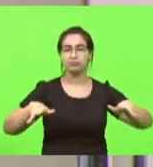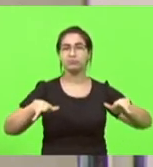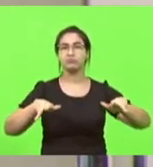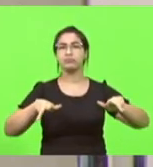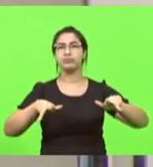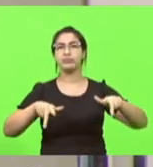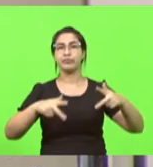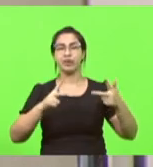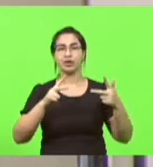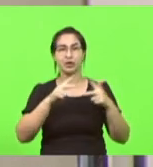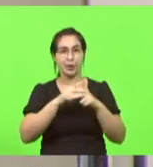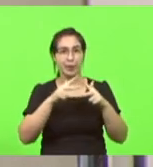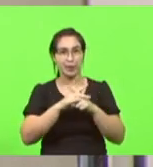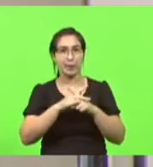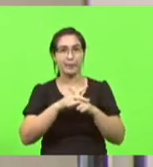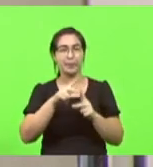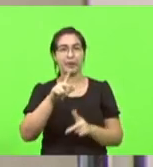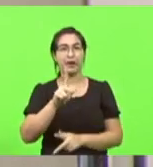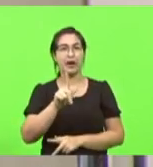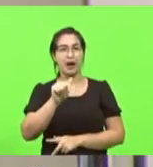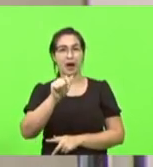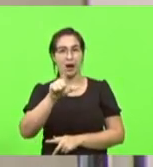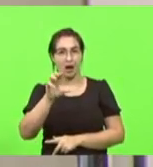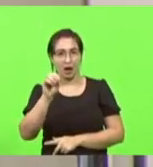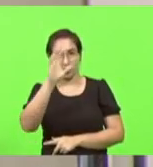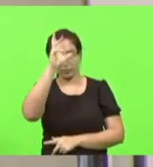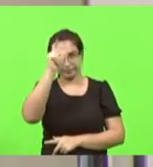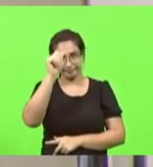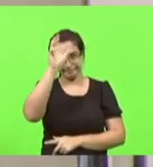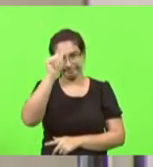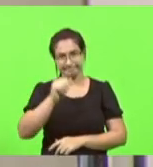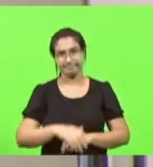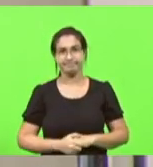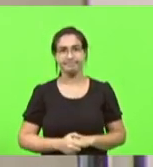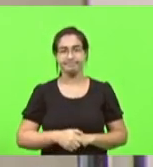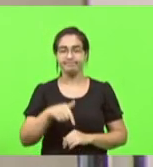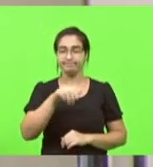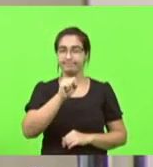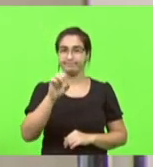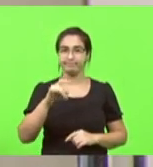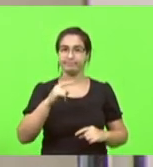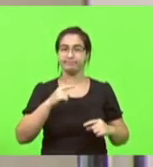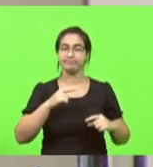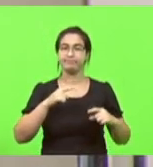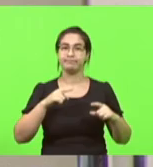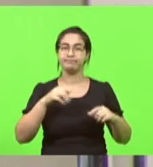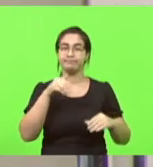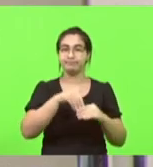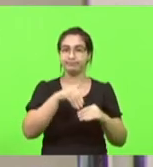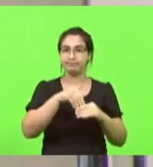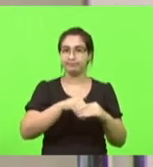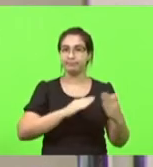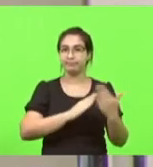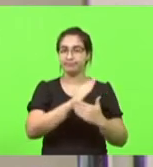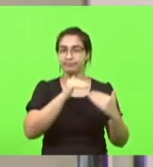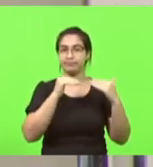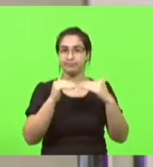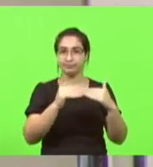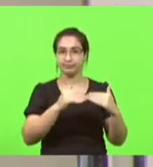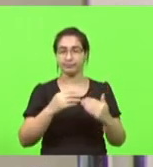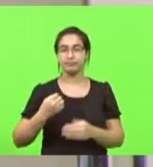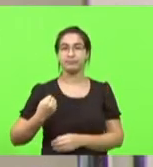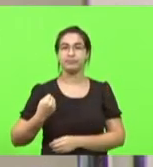no Estado de Santa Catarina. Em discussão. Não havendo quem queira discutir em votação, deputados que aprovam permaneçam como se encontra. Aprovado